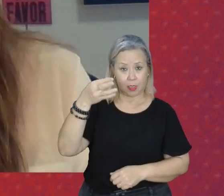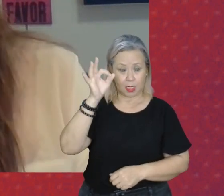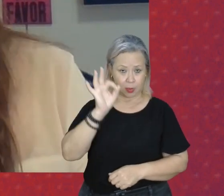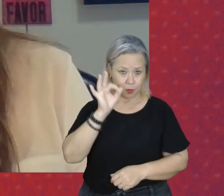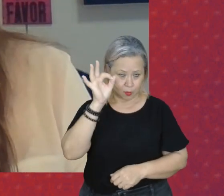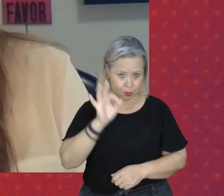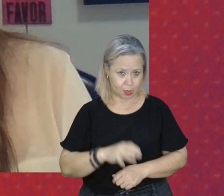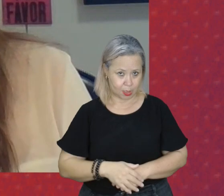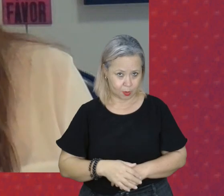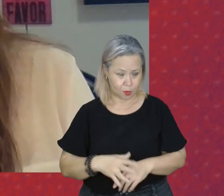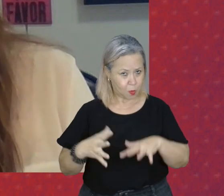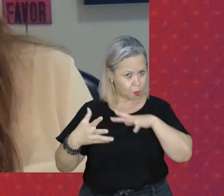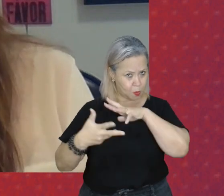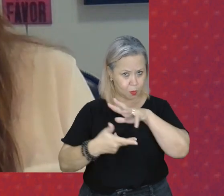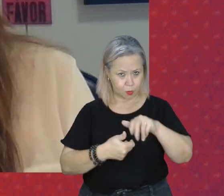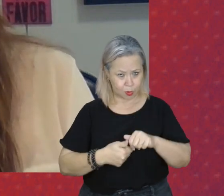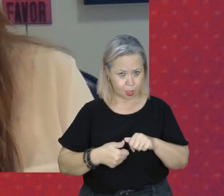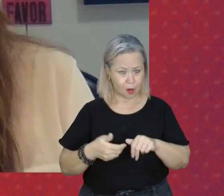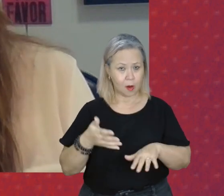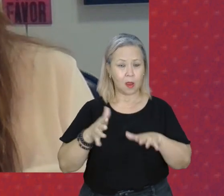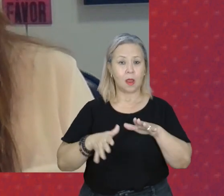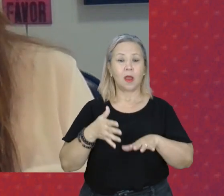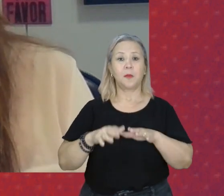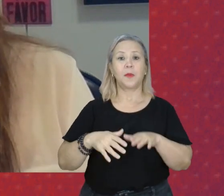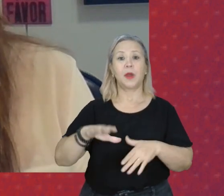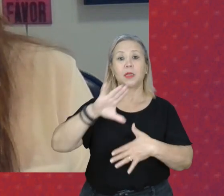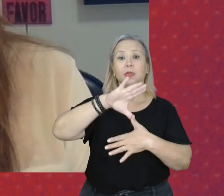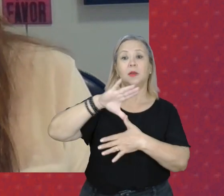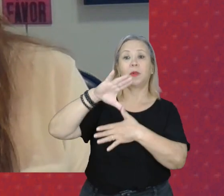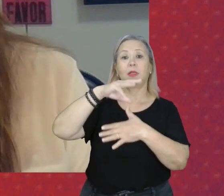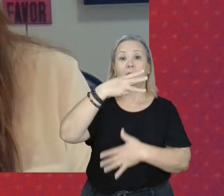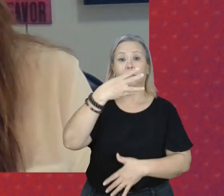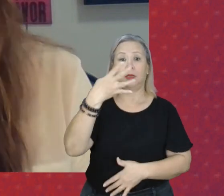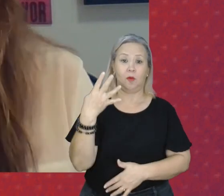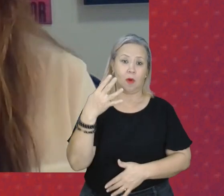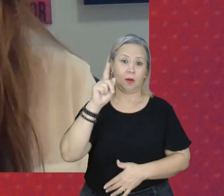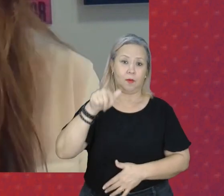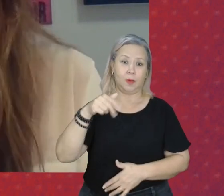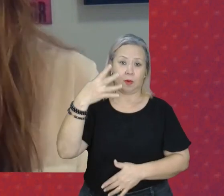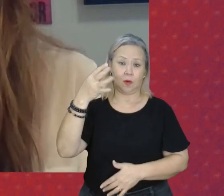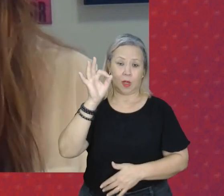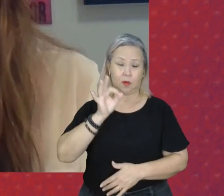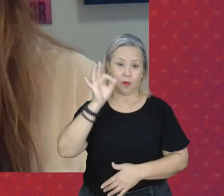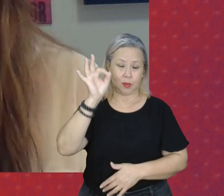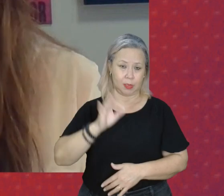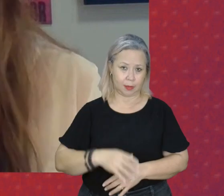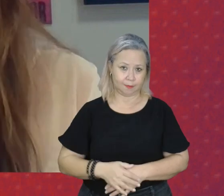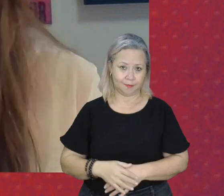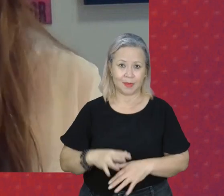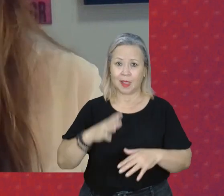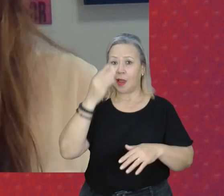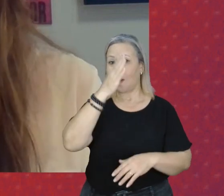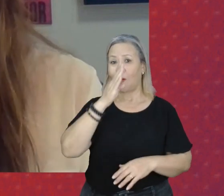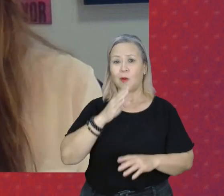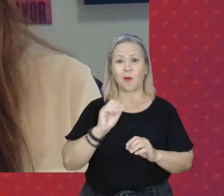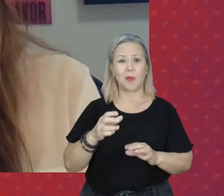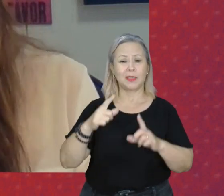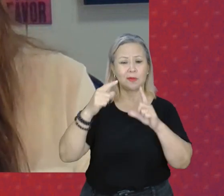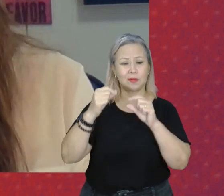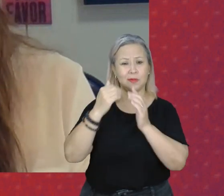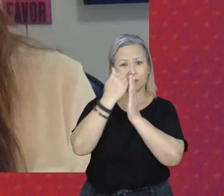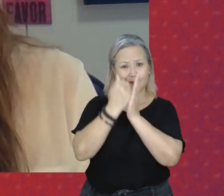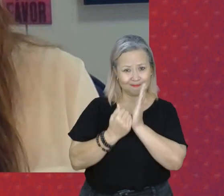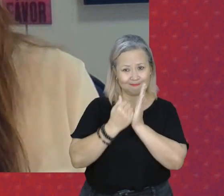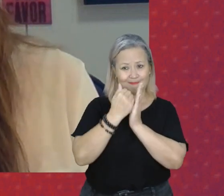26,3%, e a média das Américas é de 34,4%, ou seja, o Brasil está na lanterninha das Américas, está puxando a média para